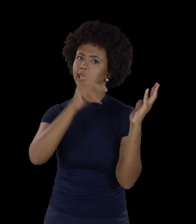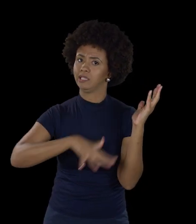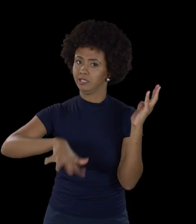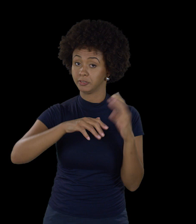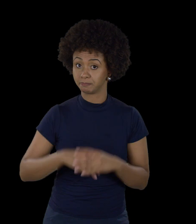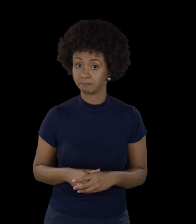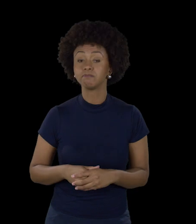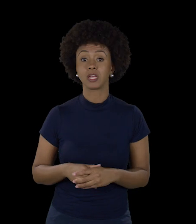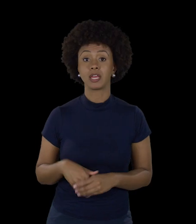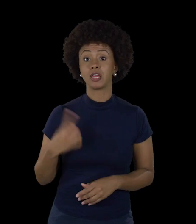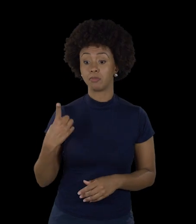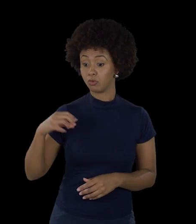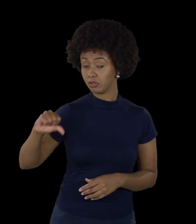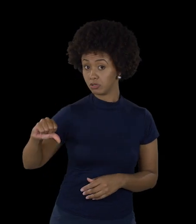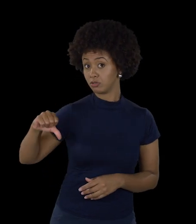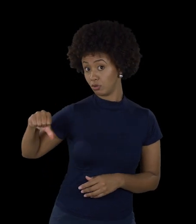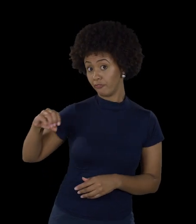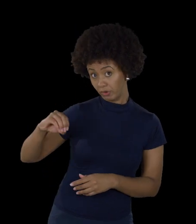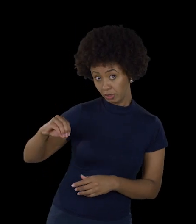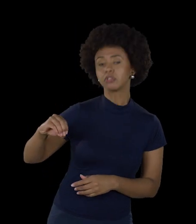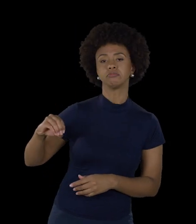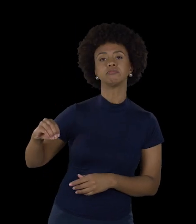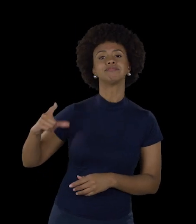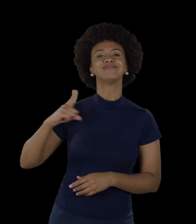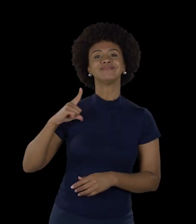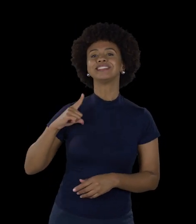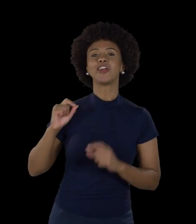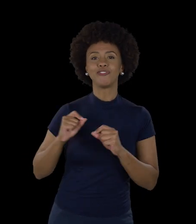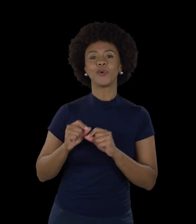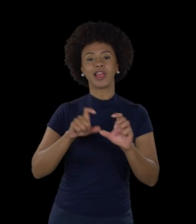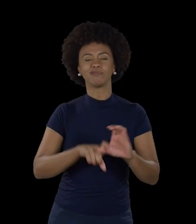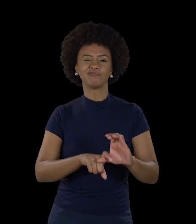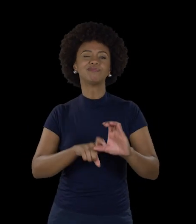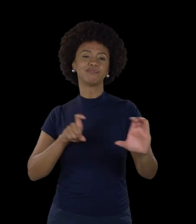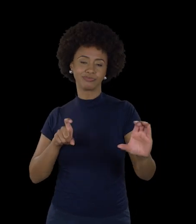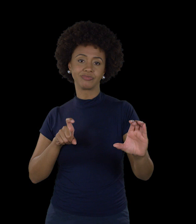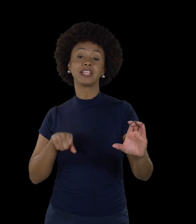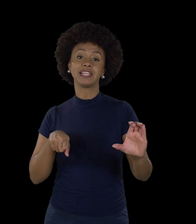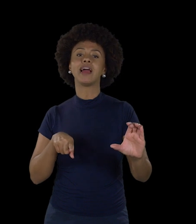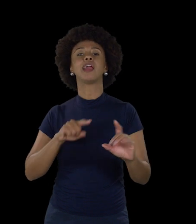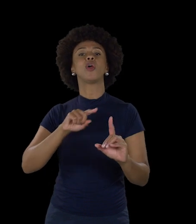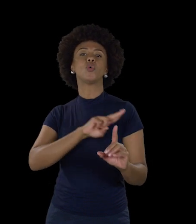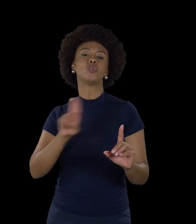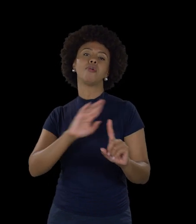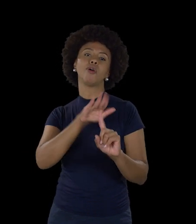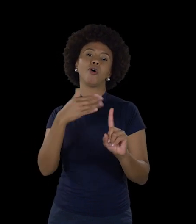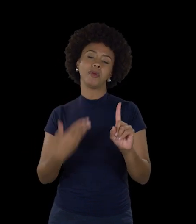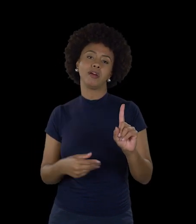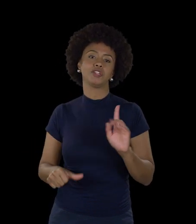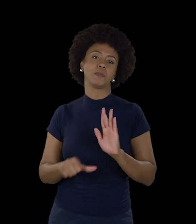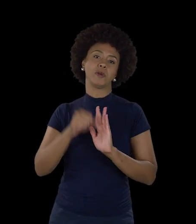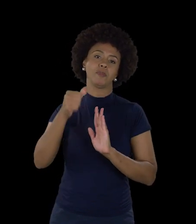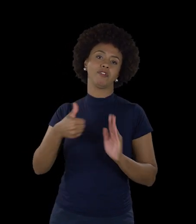pela beleza da paisagem também. Emancipada em 1890, recebeu esse nome em homenagem ao